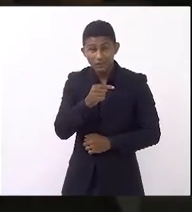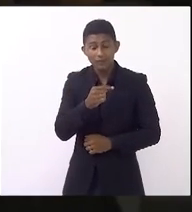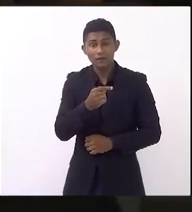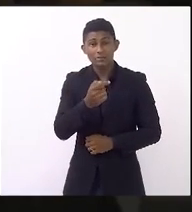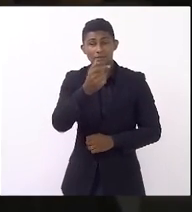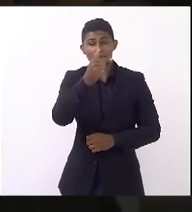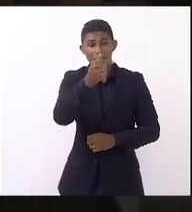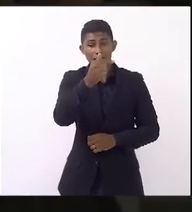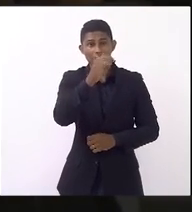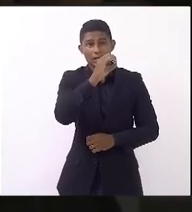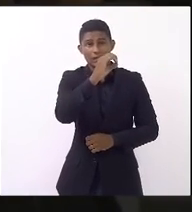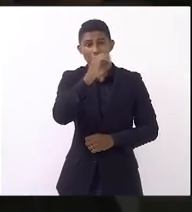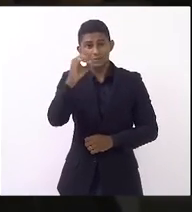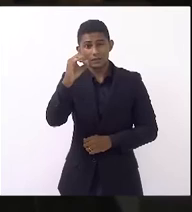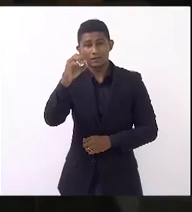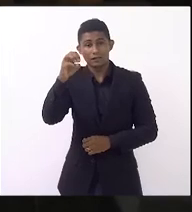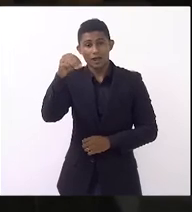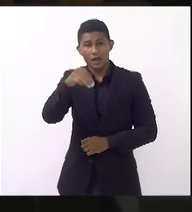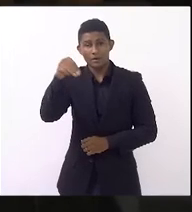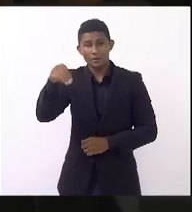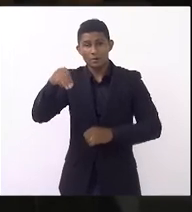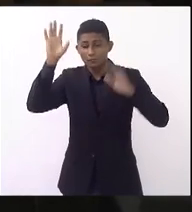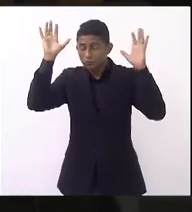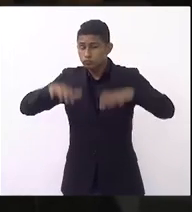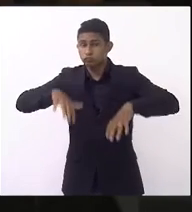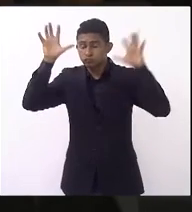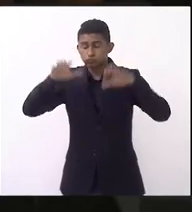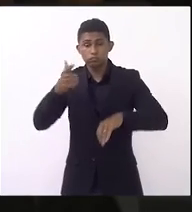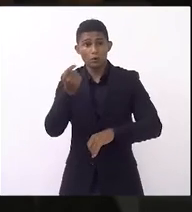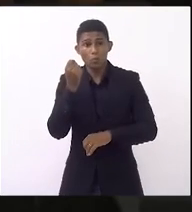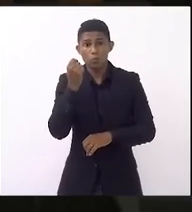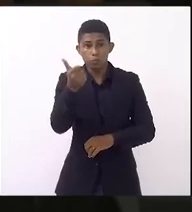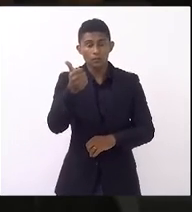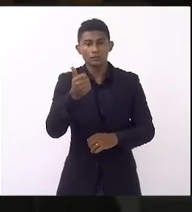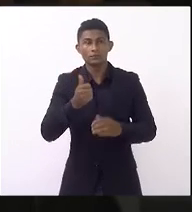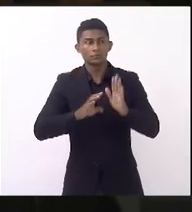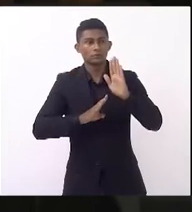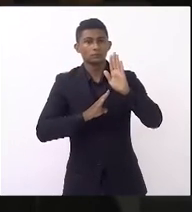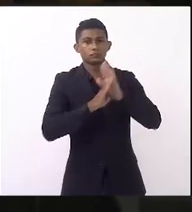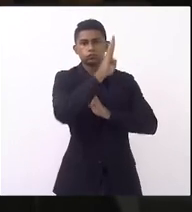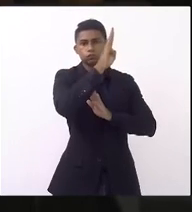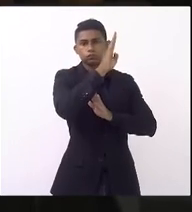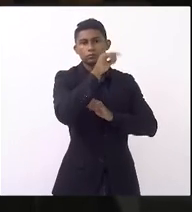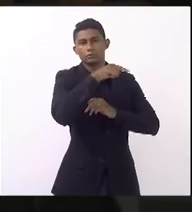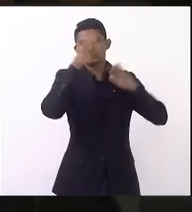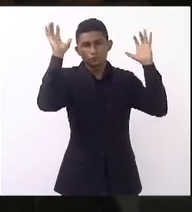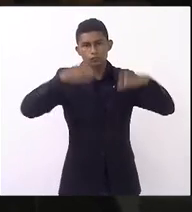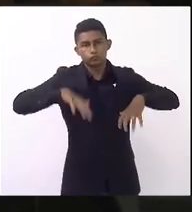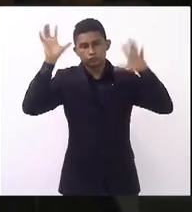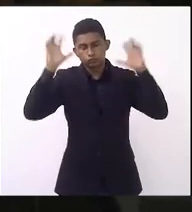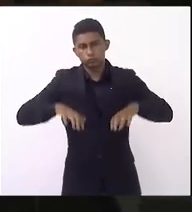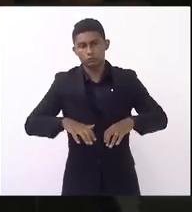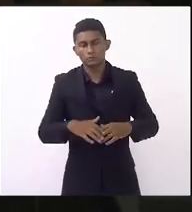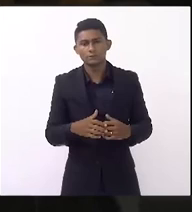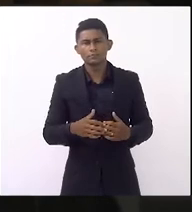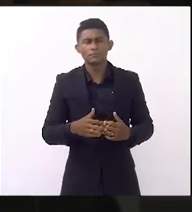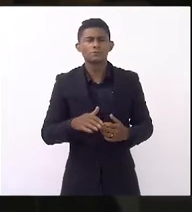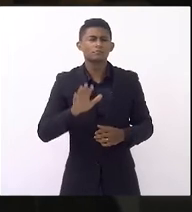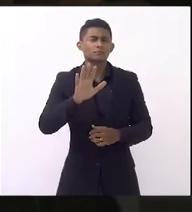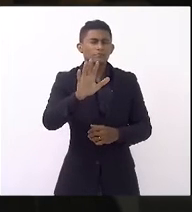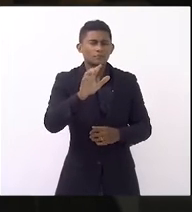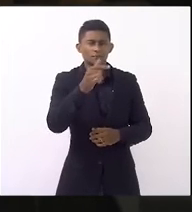foi para quase 700 milímetros. A gente entendeu que são